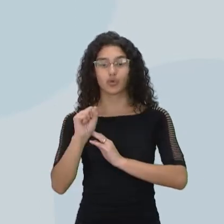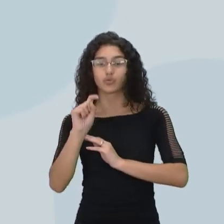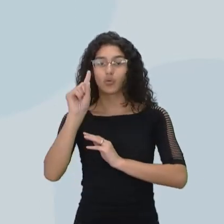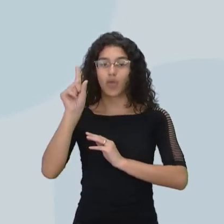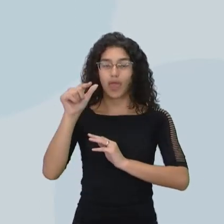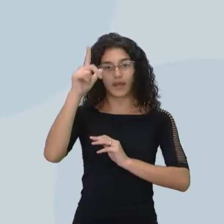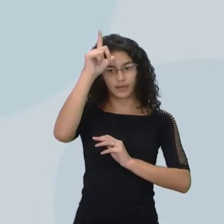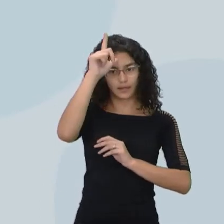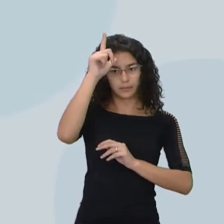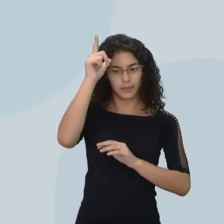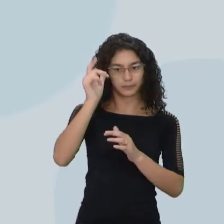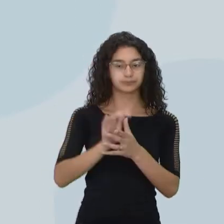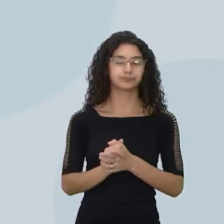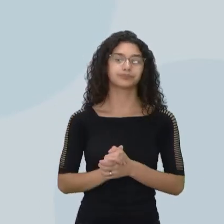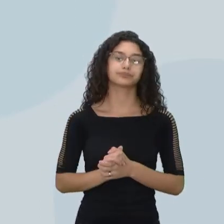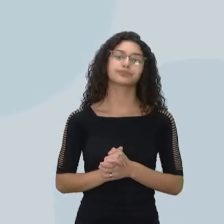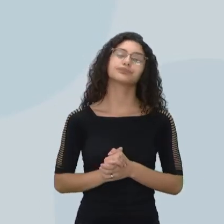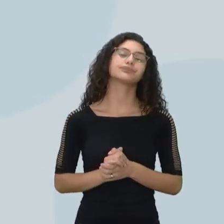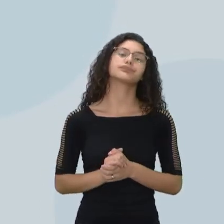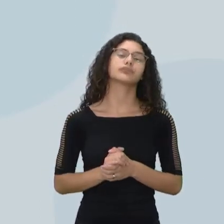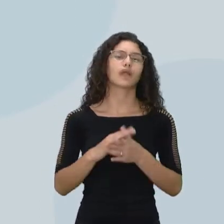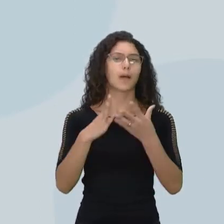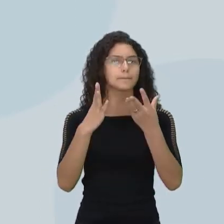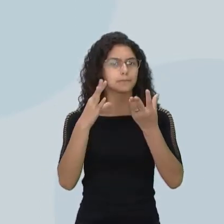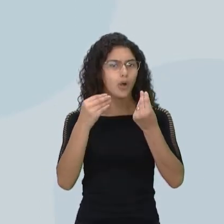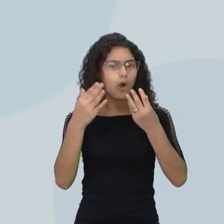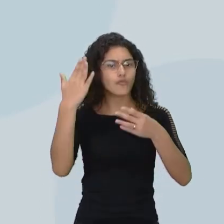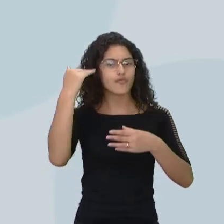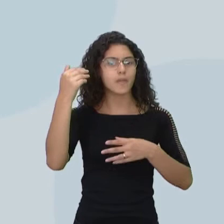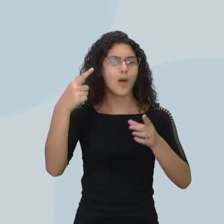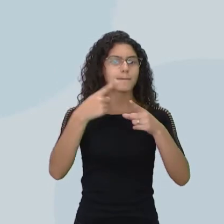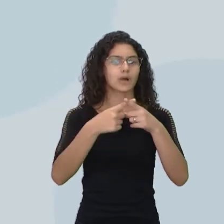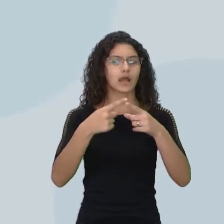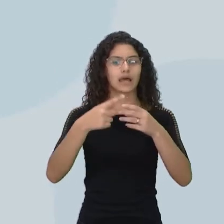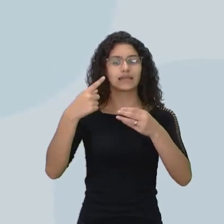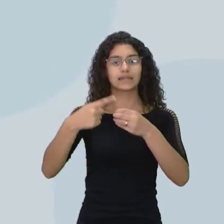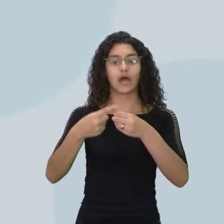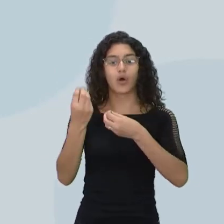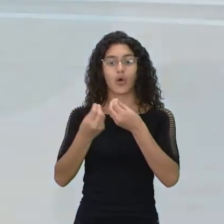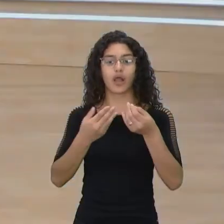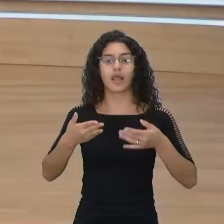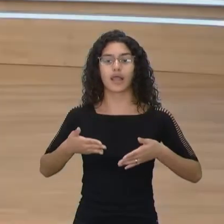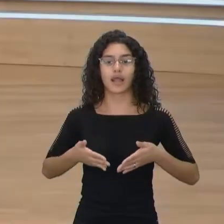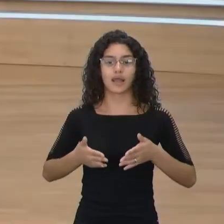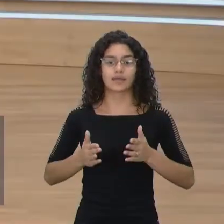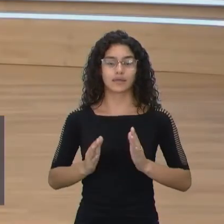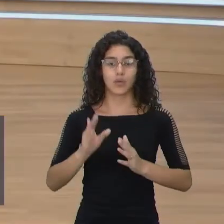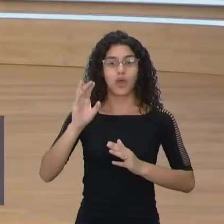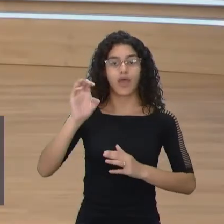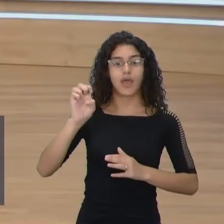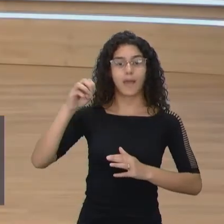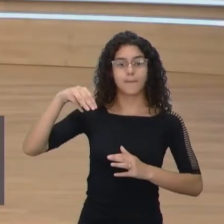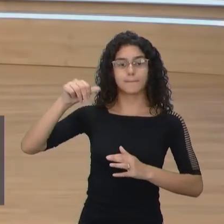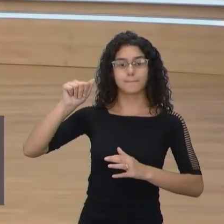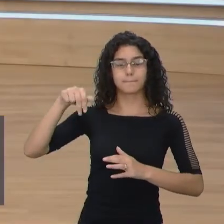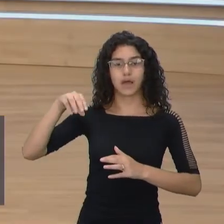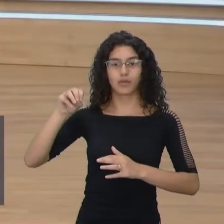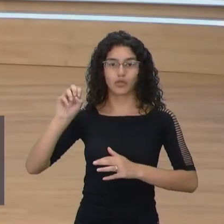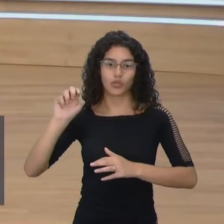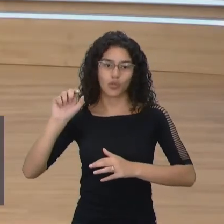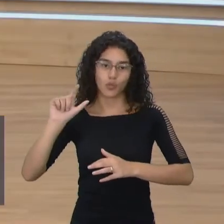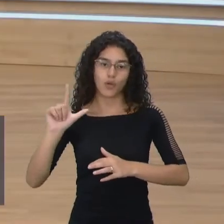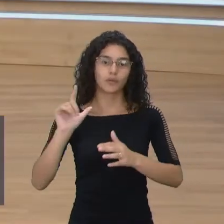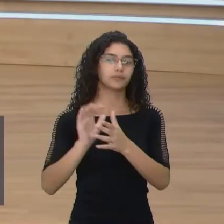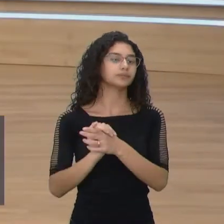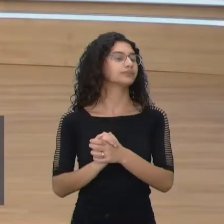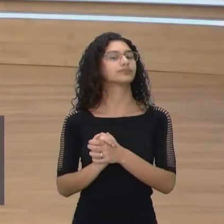cidade alemã muito famosa porque é a cidade onde nasceu Immanuel Kant. Chopp lá também é famoso. Também